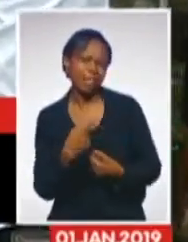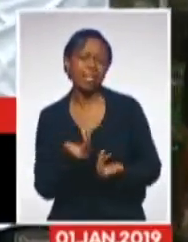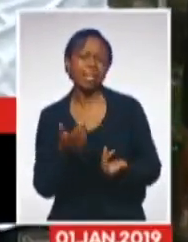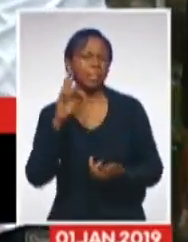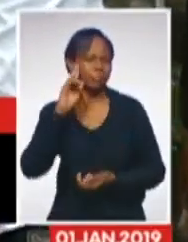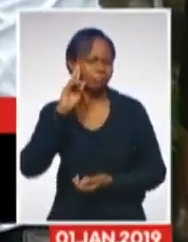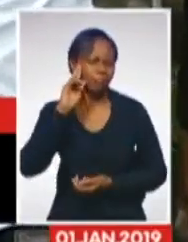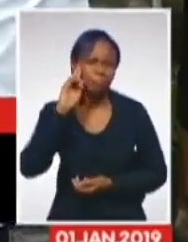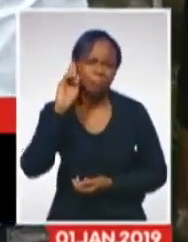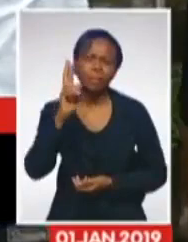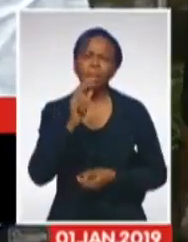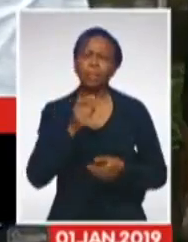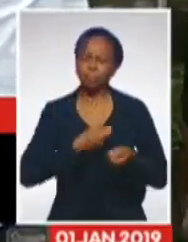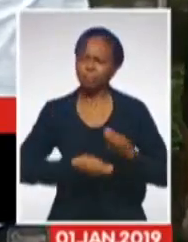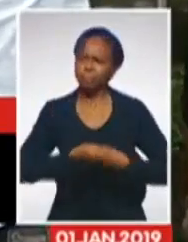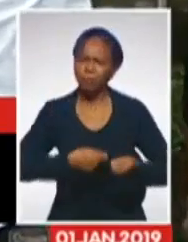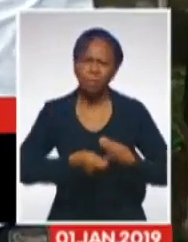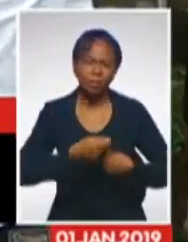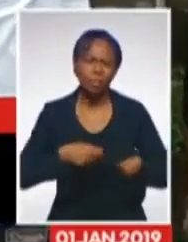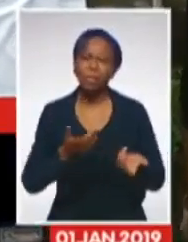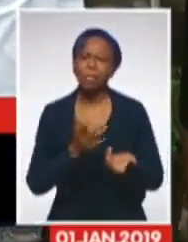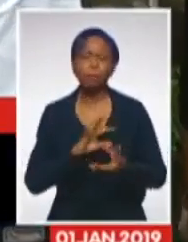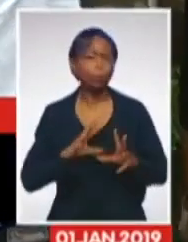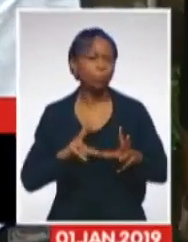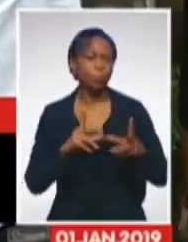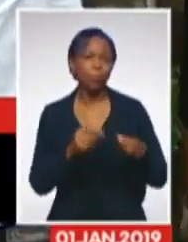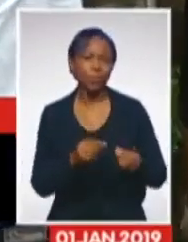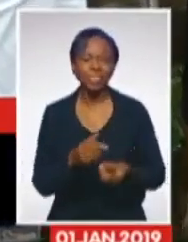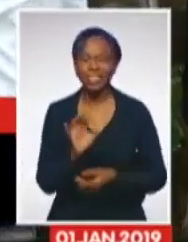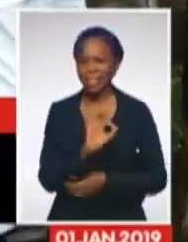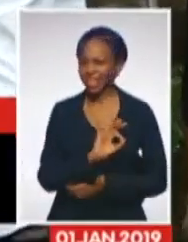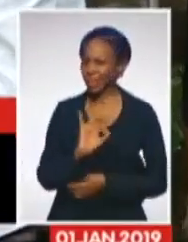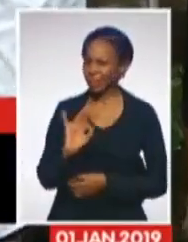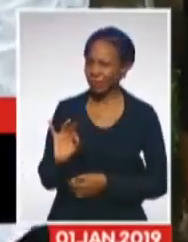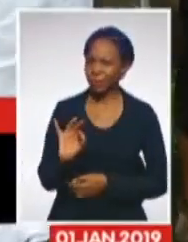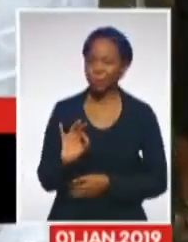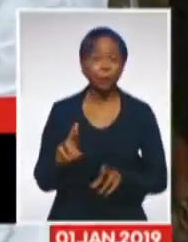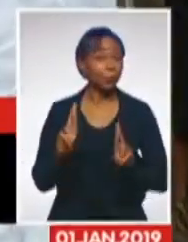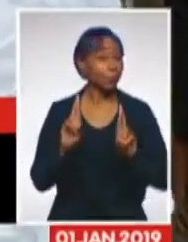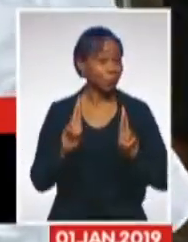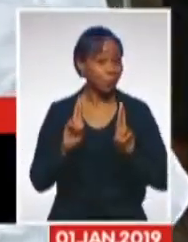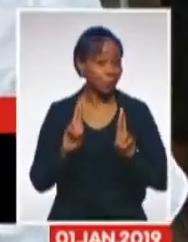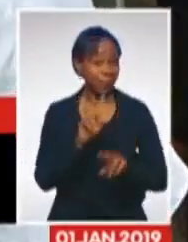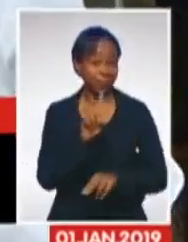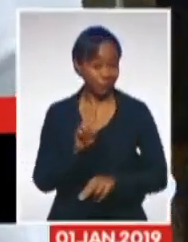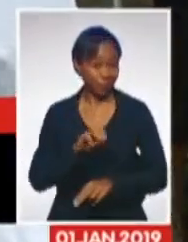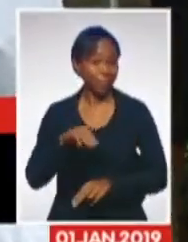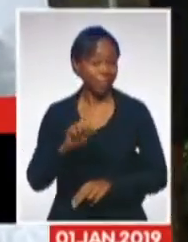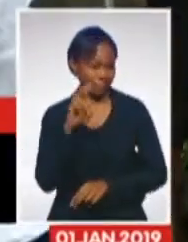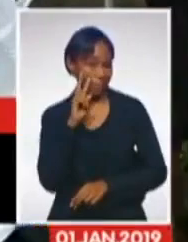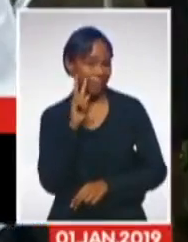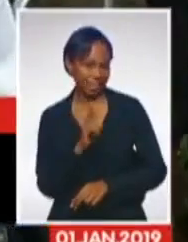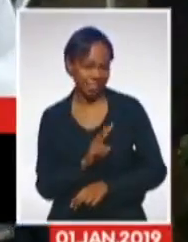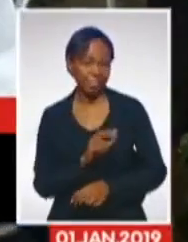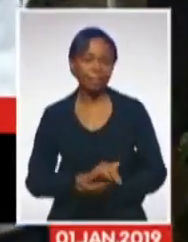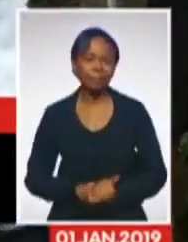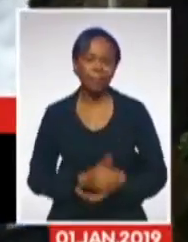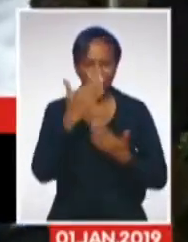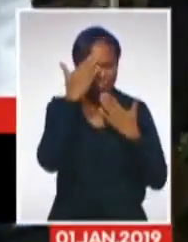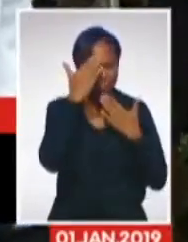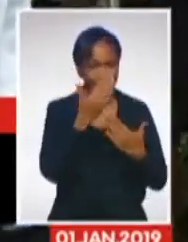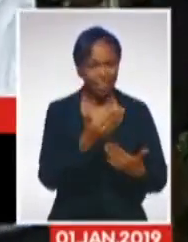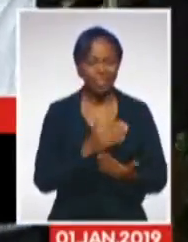comandando, administrando, né? Ótimo. Tomara que ele escute isto, né? Muito obrigada. Como é que é o nome todo da